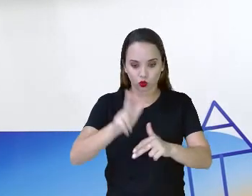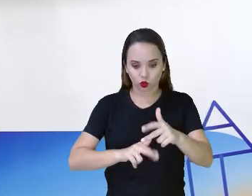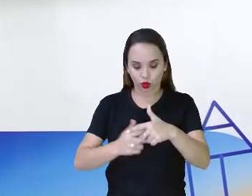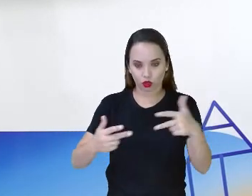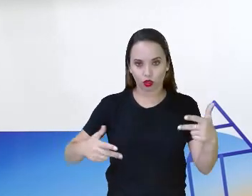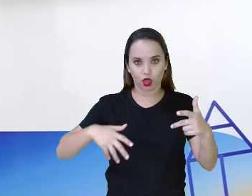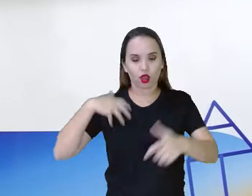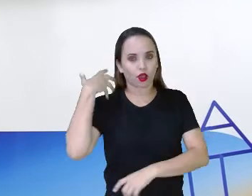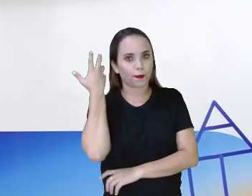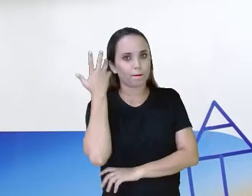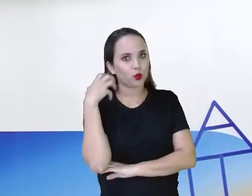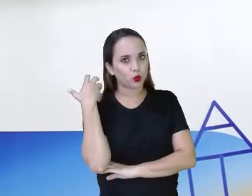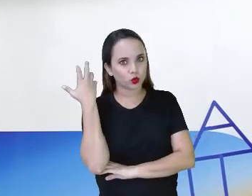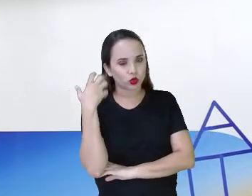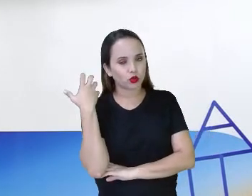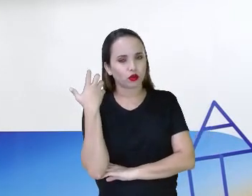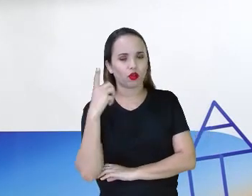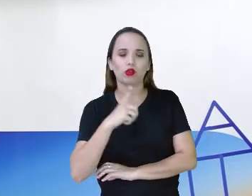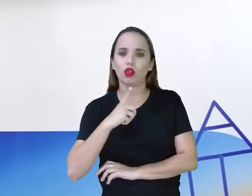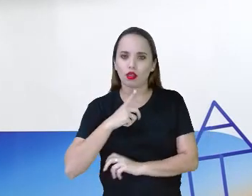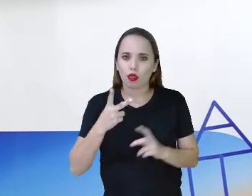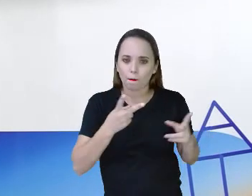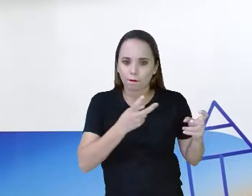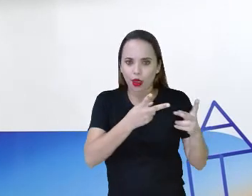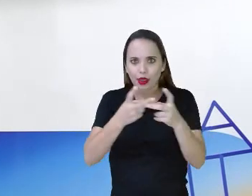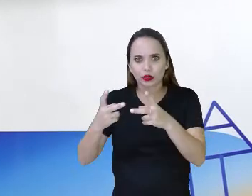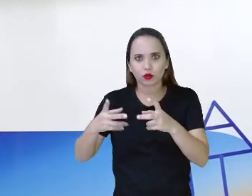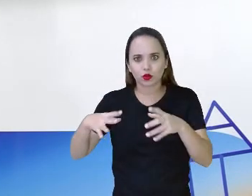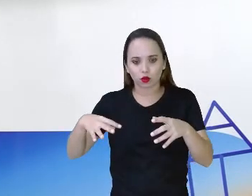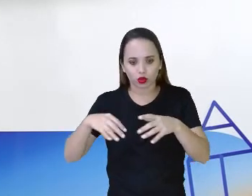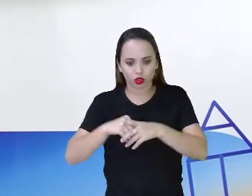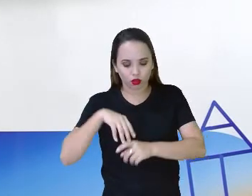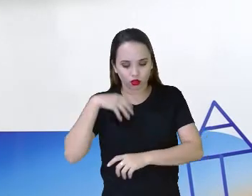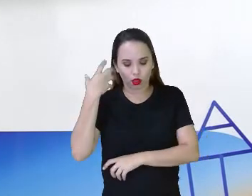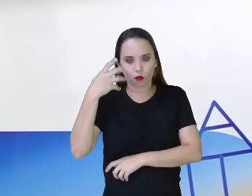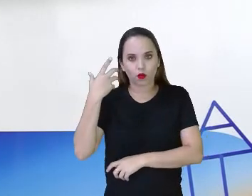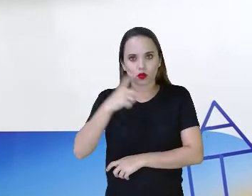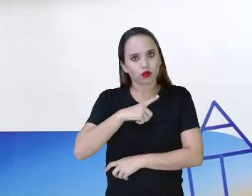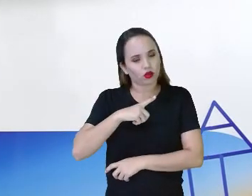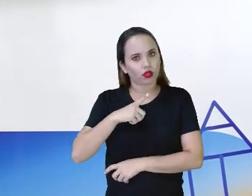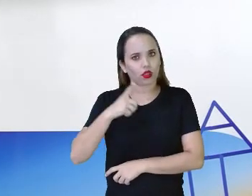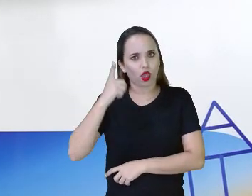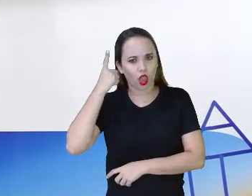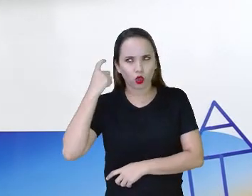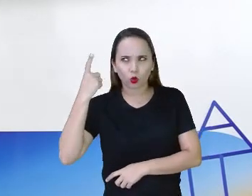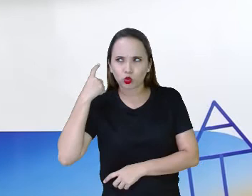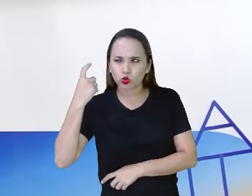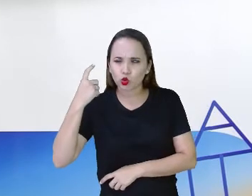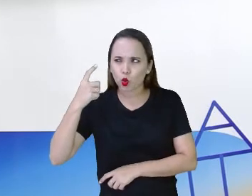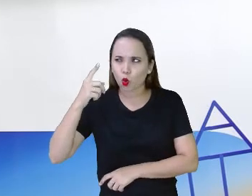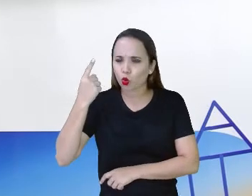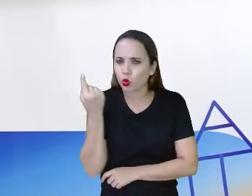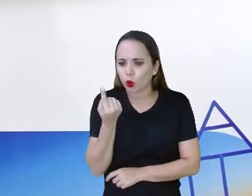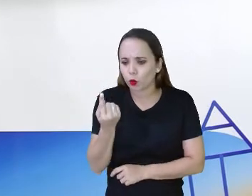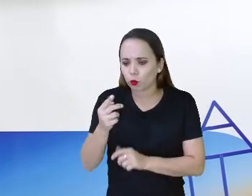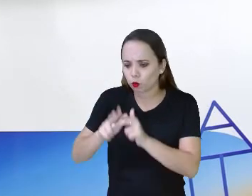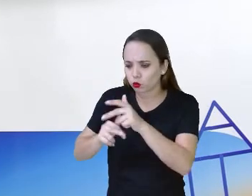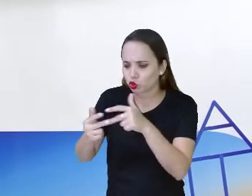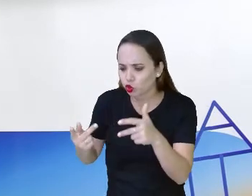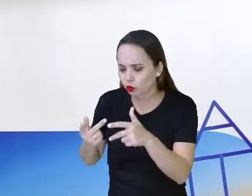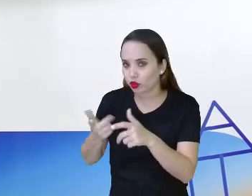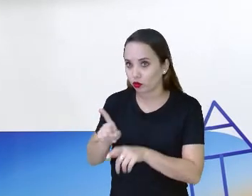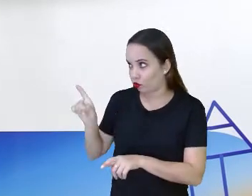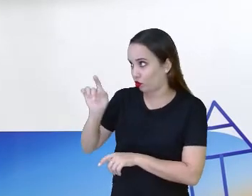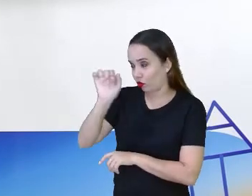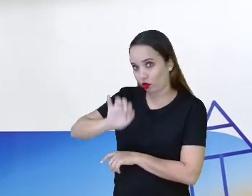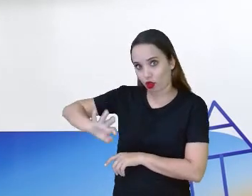musicais. Então, ele percebe que ali na música existe um determinado instrumento, nesse caso da